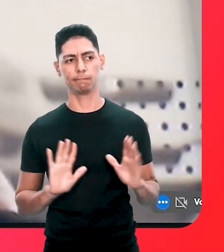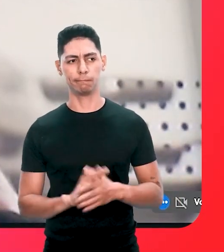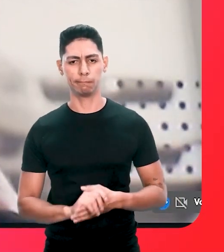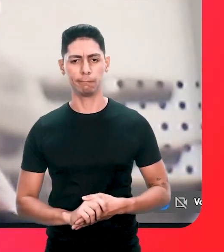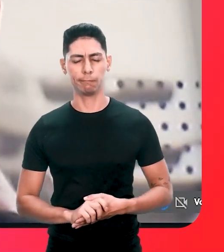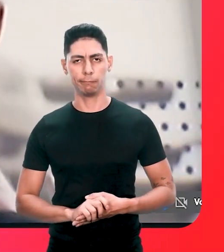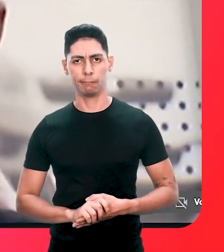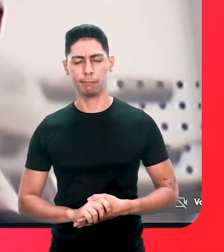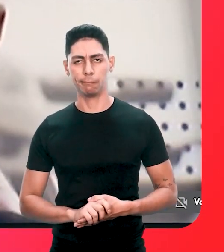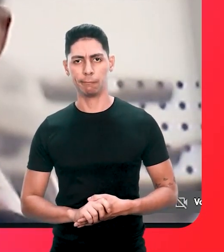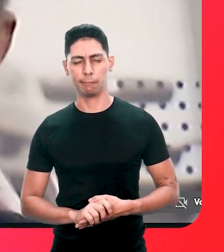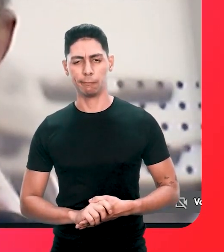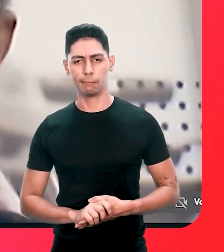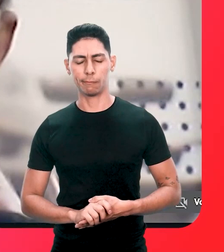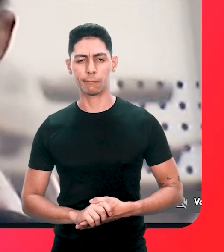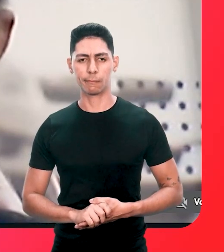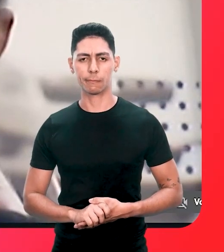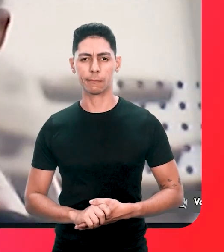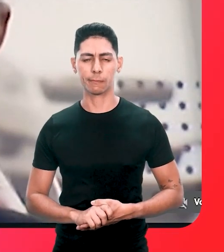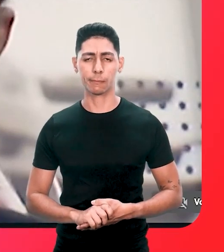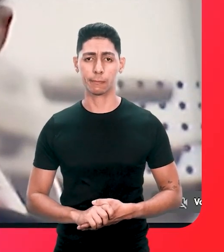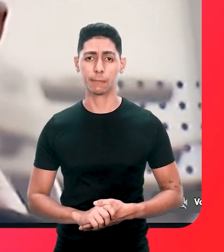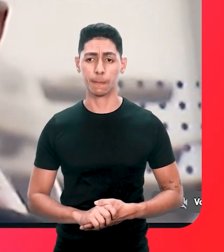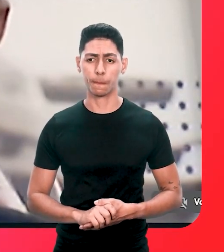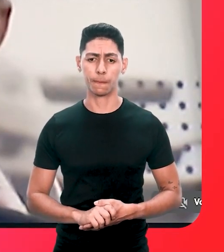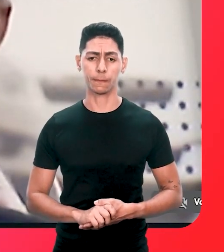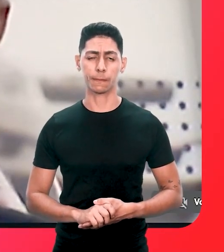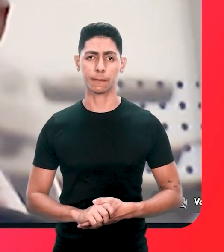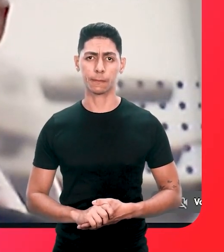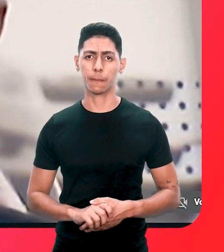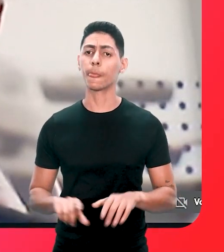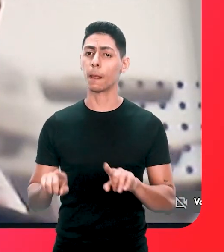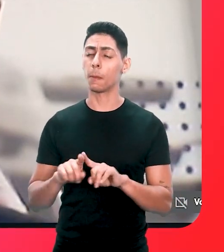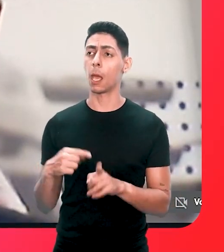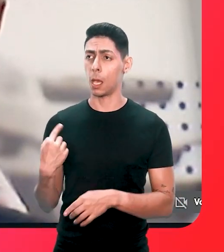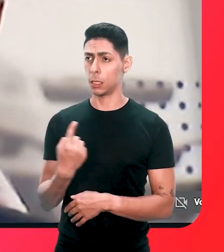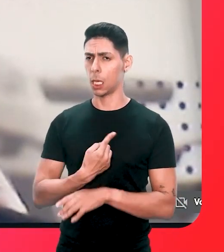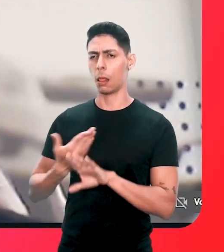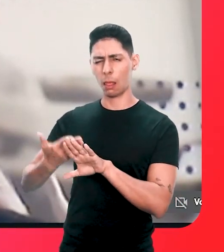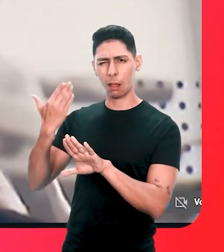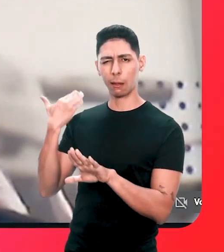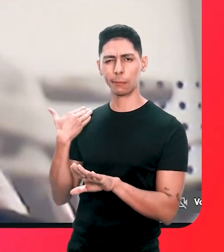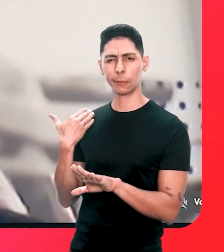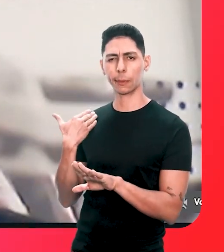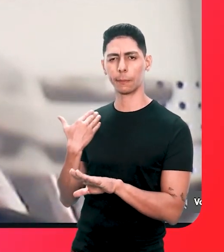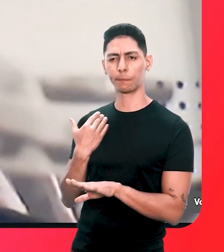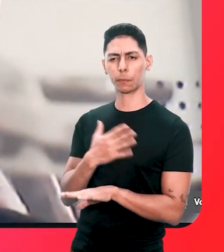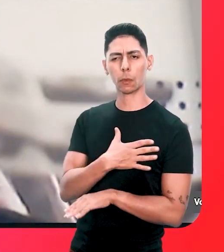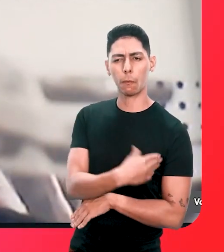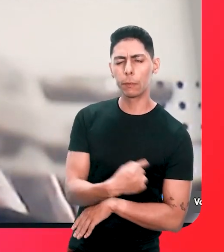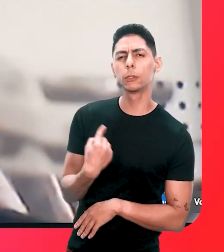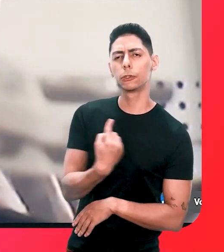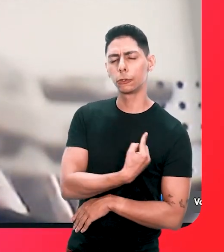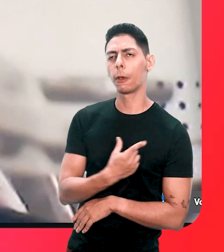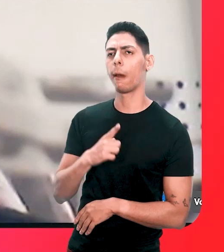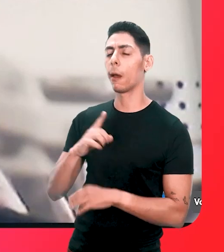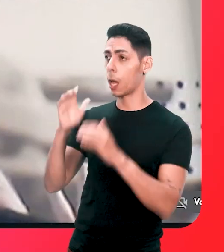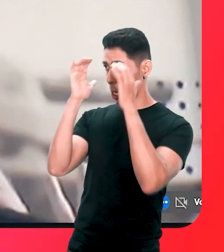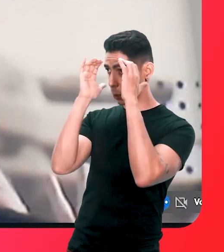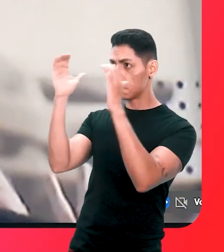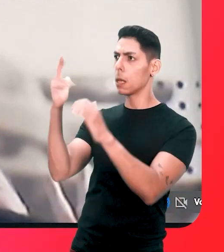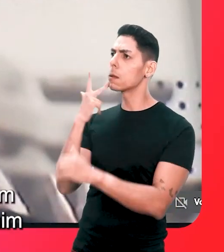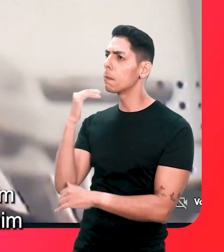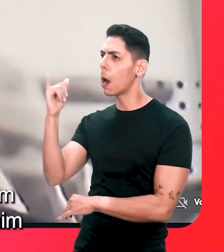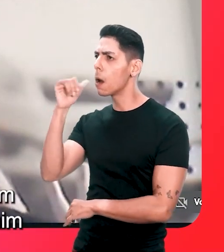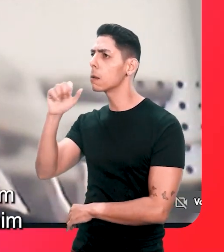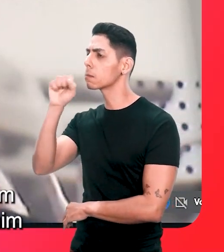Então, e outra, o respeito que a gente tinha pelos pais, aquela coisa assim de ouvi-los